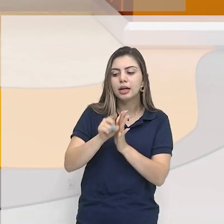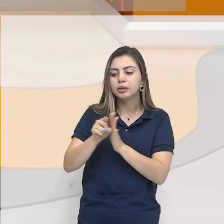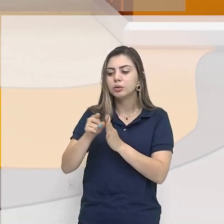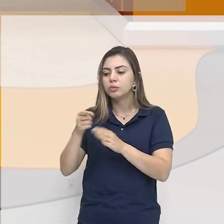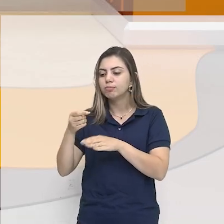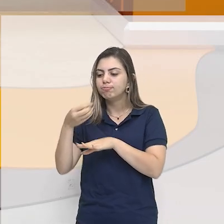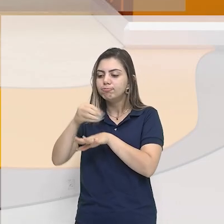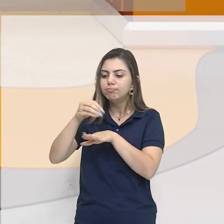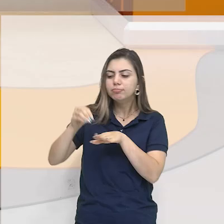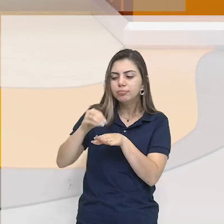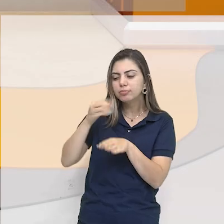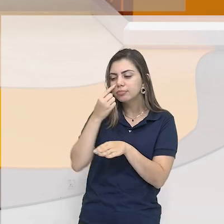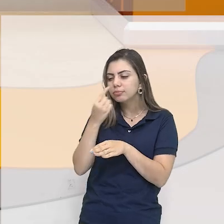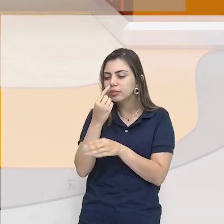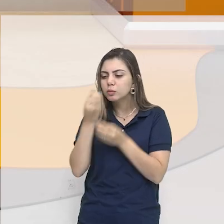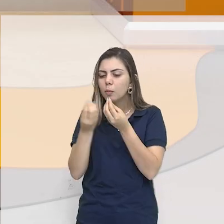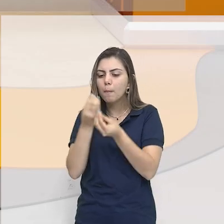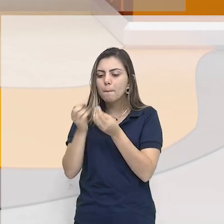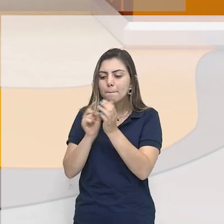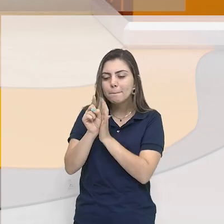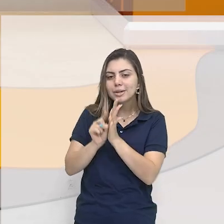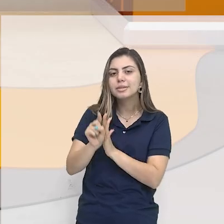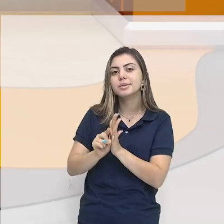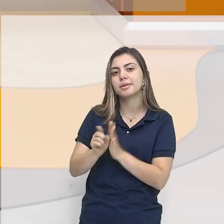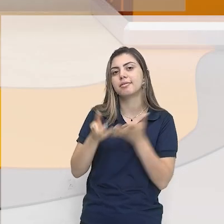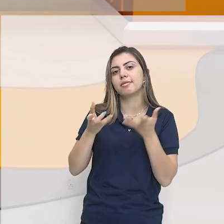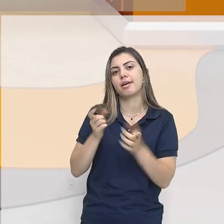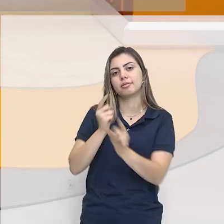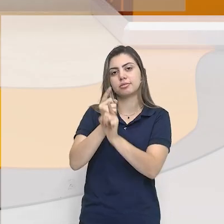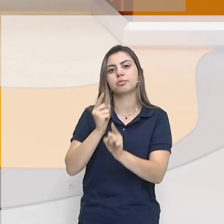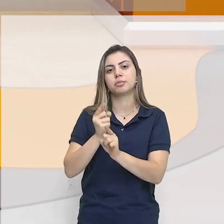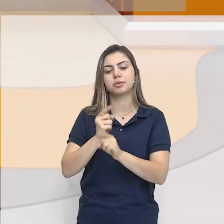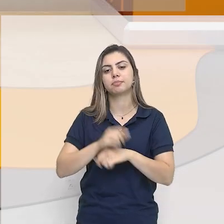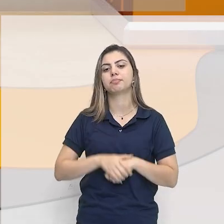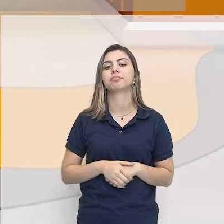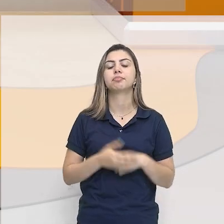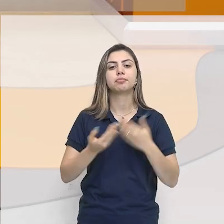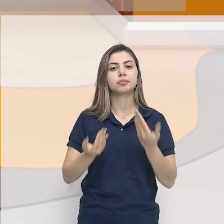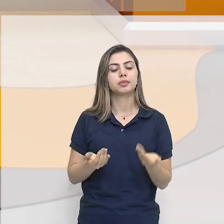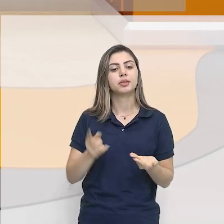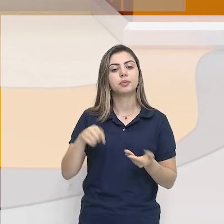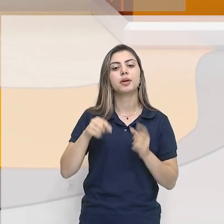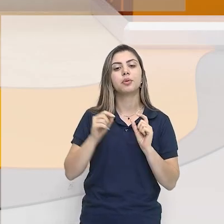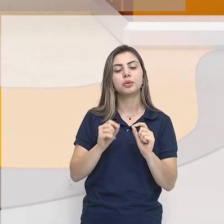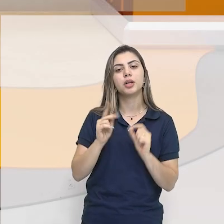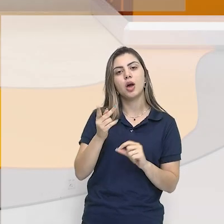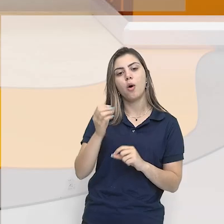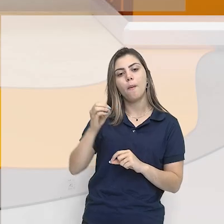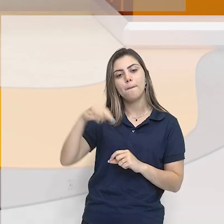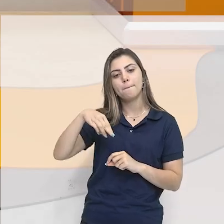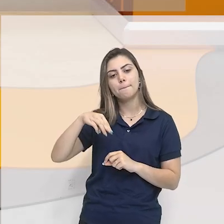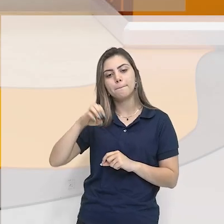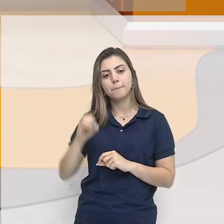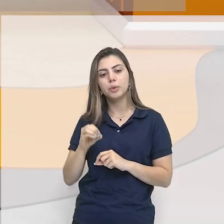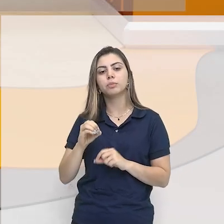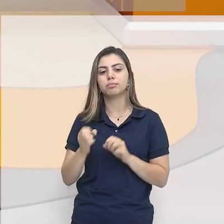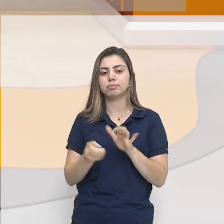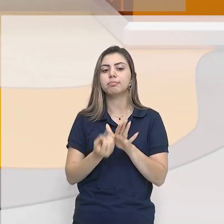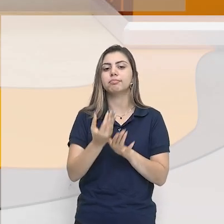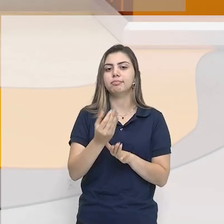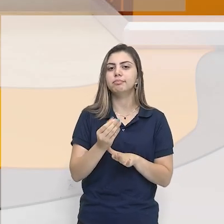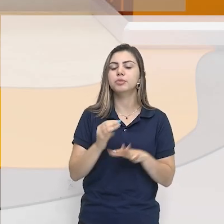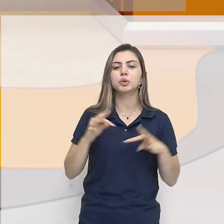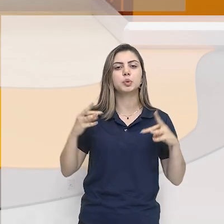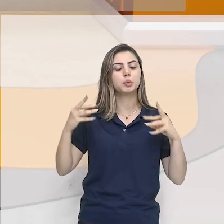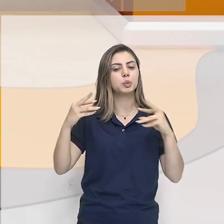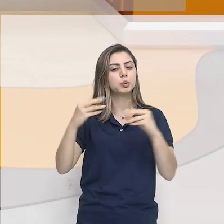eles buscam, então, encontrar esse, né, tronco comum, ok? Que é uma espécie de hominídeo, então, que vai dar origem a quê?